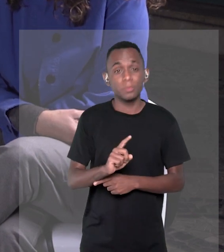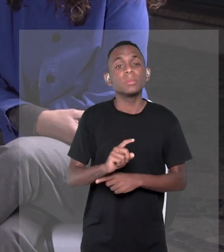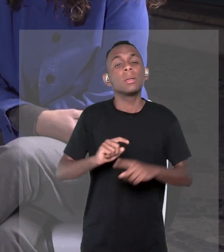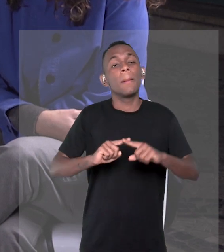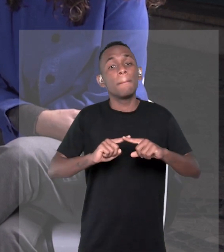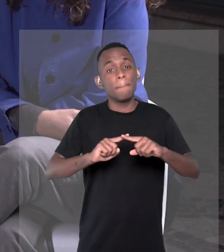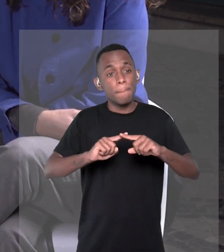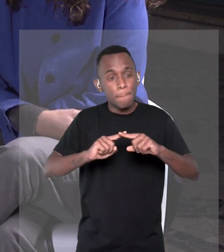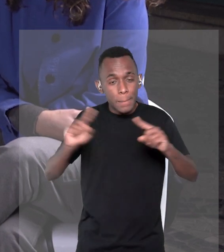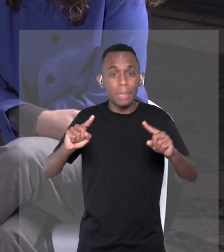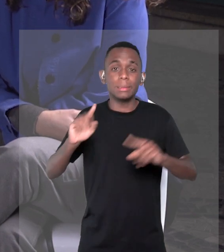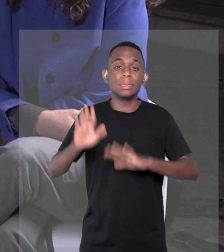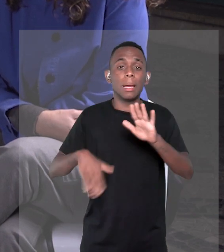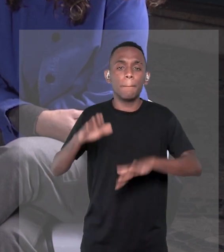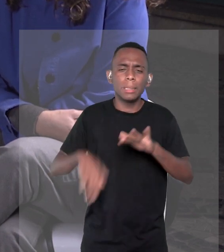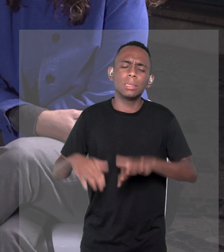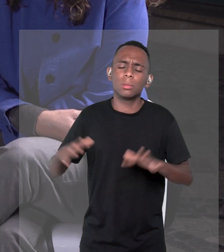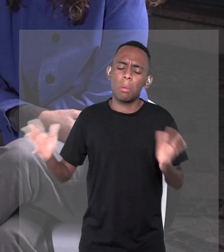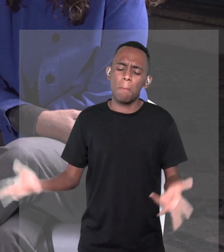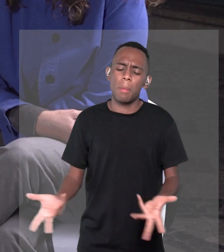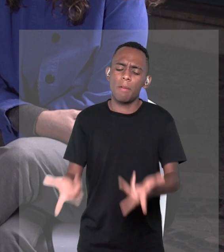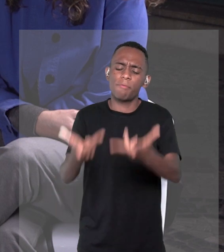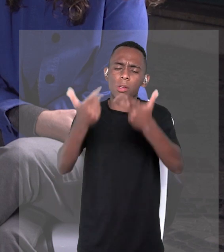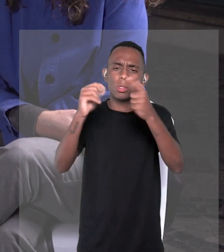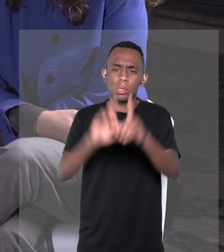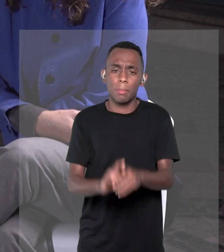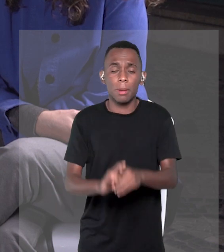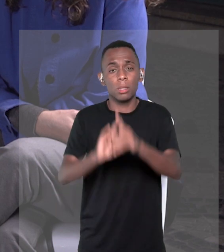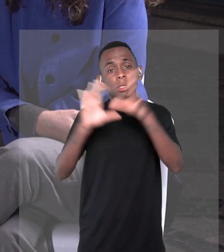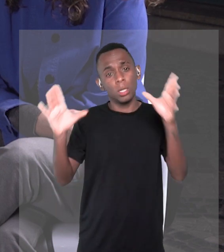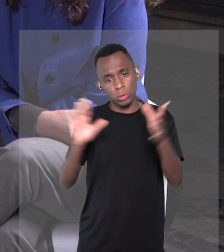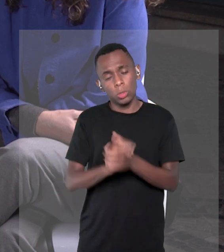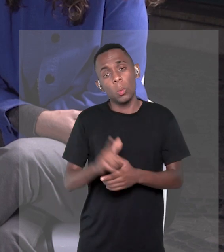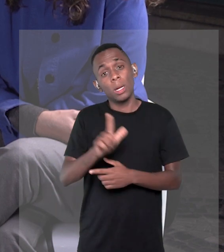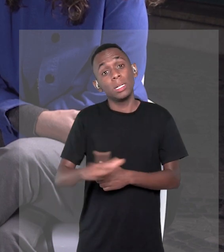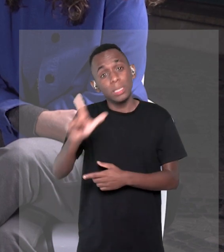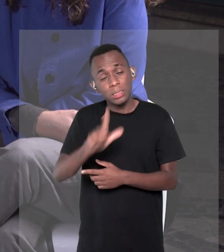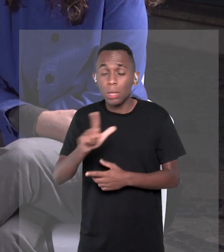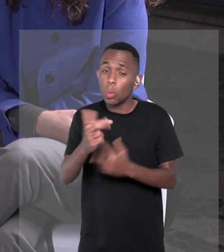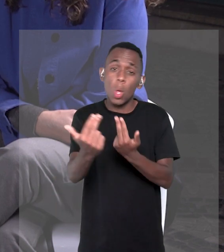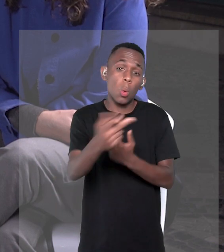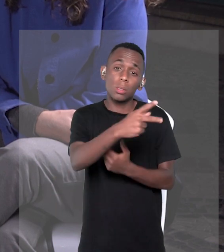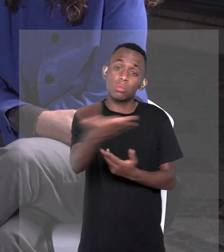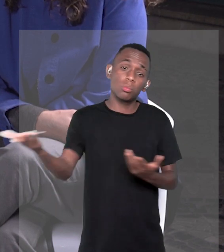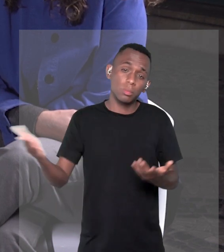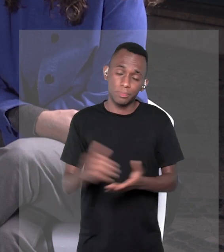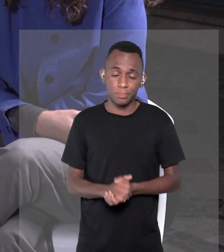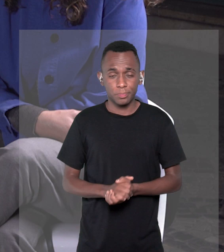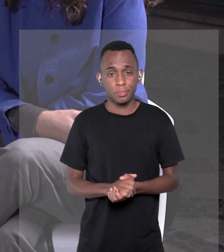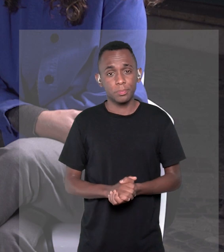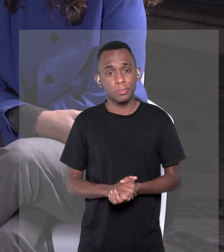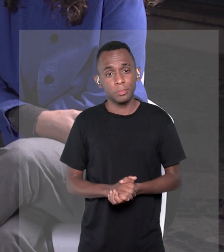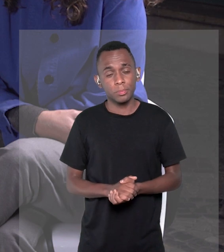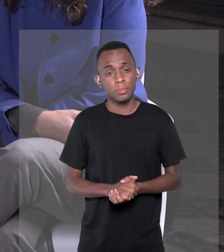da democracia. Ela não é voluntariamente, mas ela é, se ela for uma bela democracia, uma